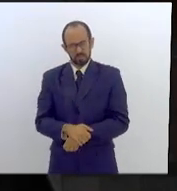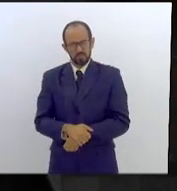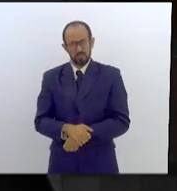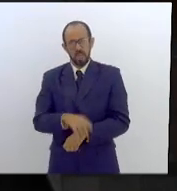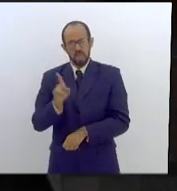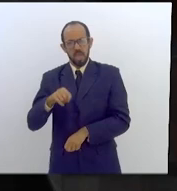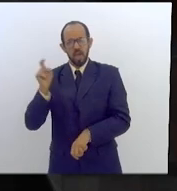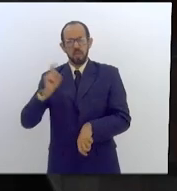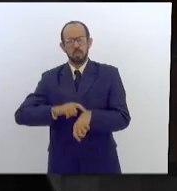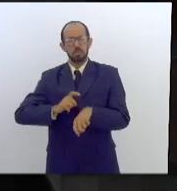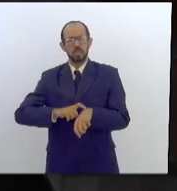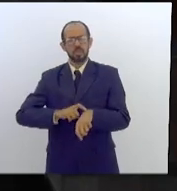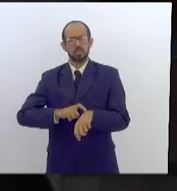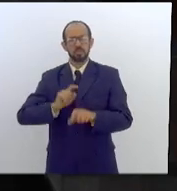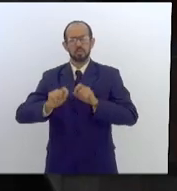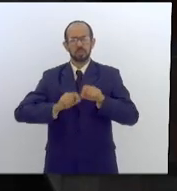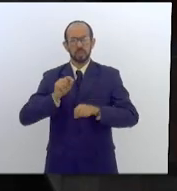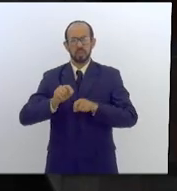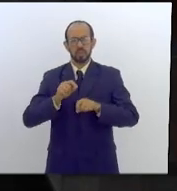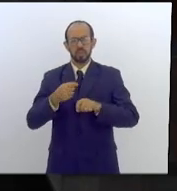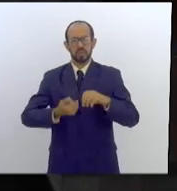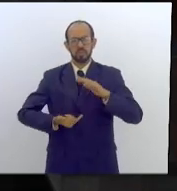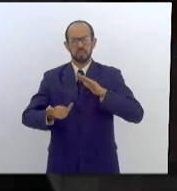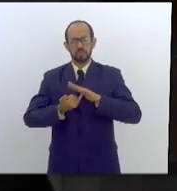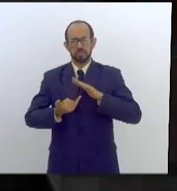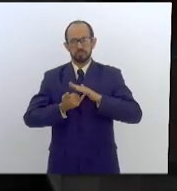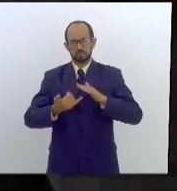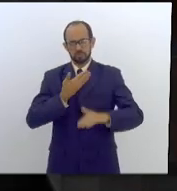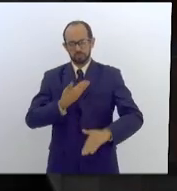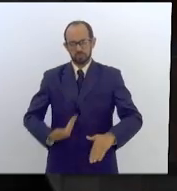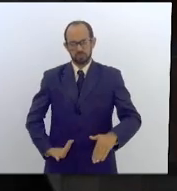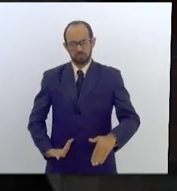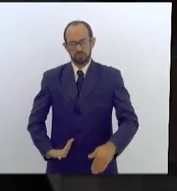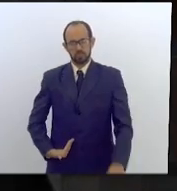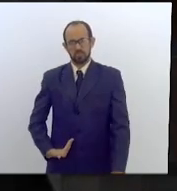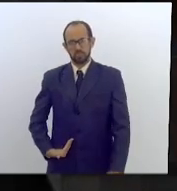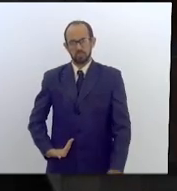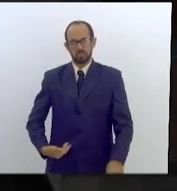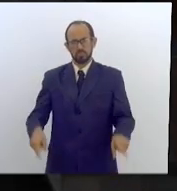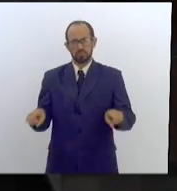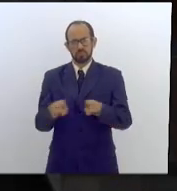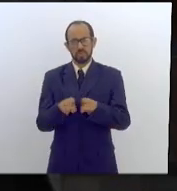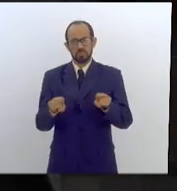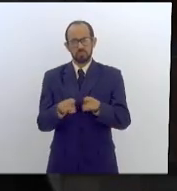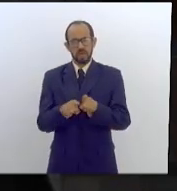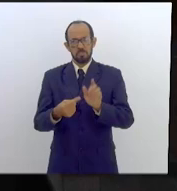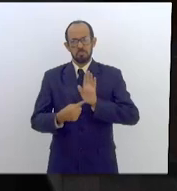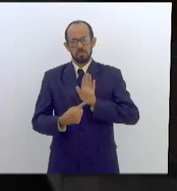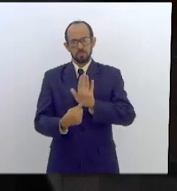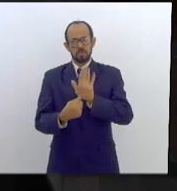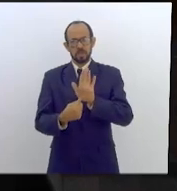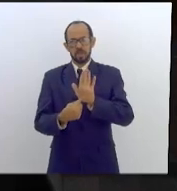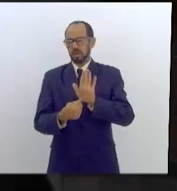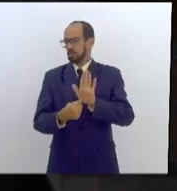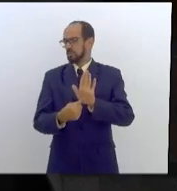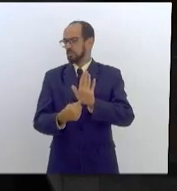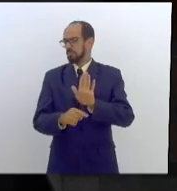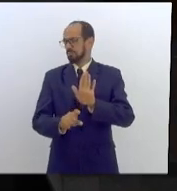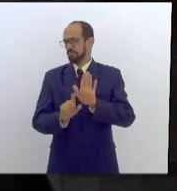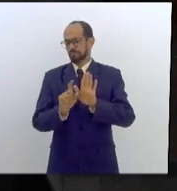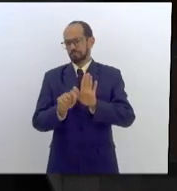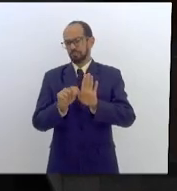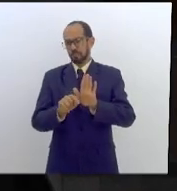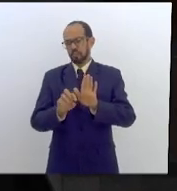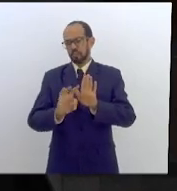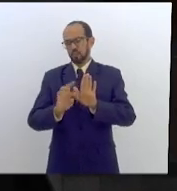hora né das instituições públicas né também mostrarem que tudo também